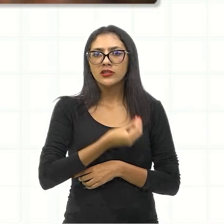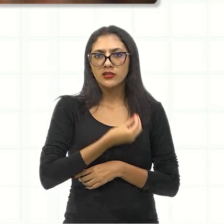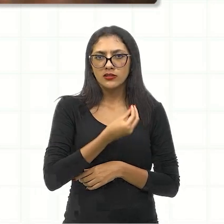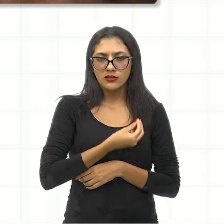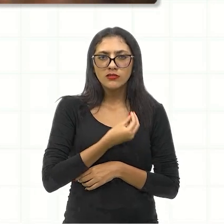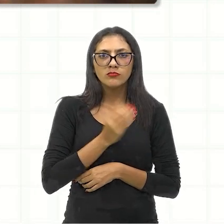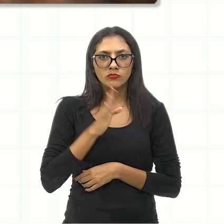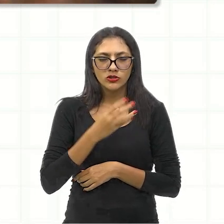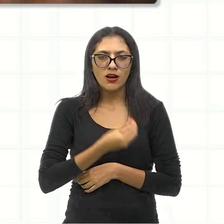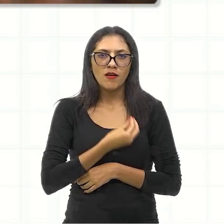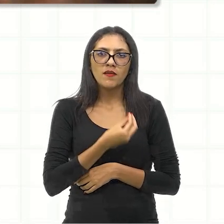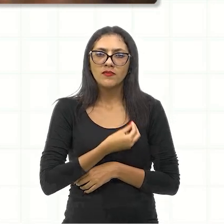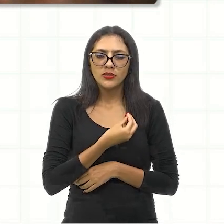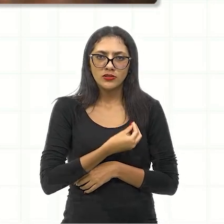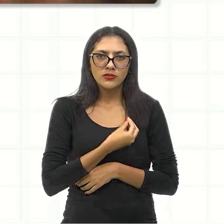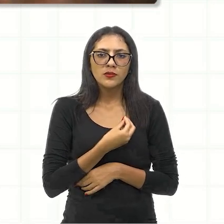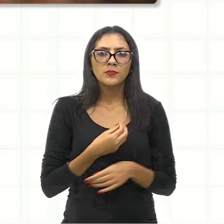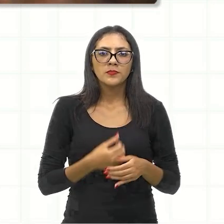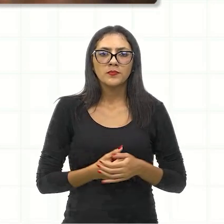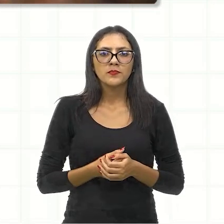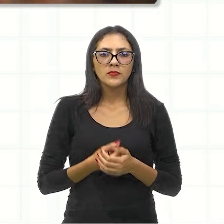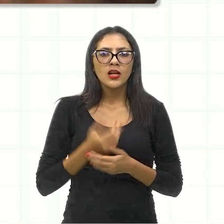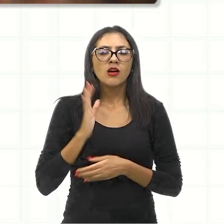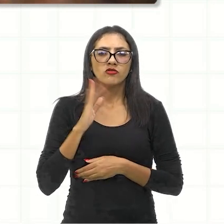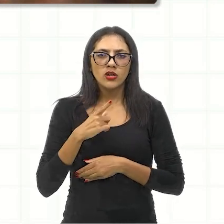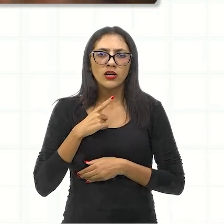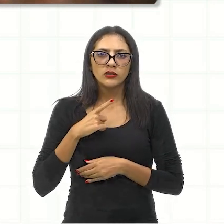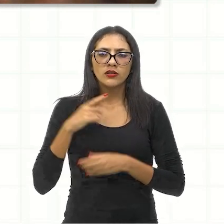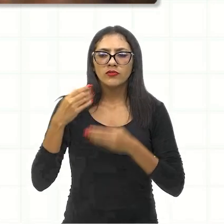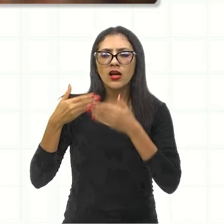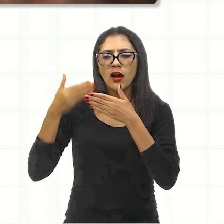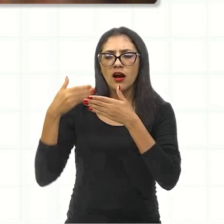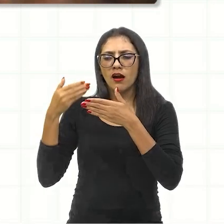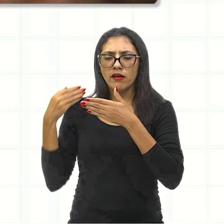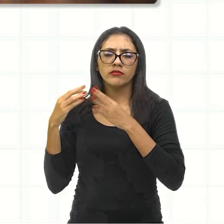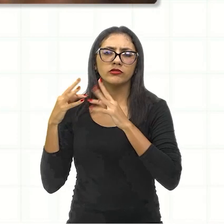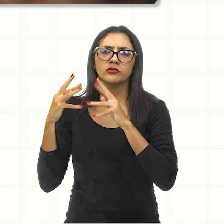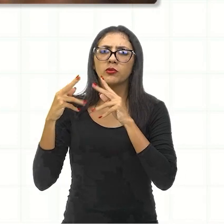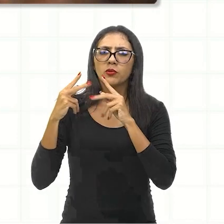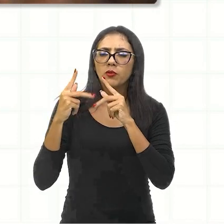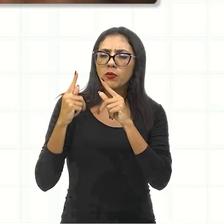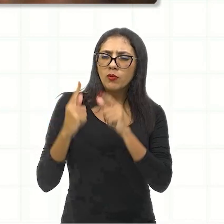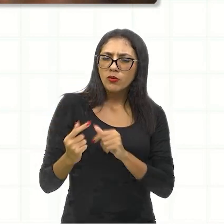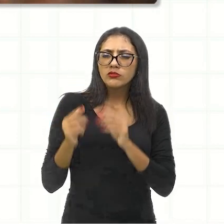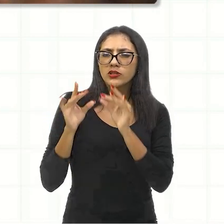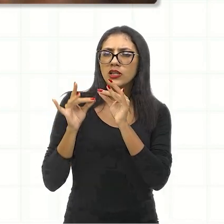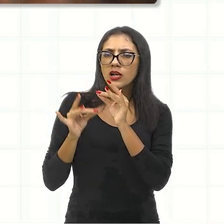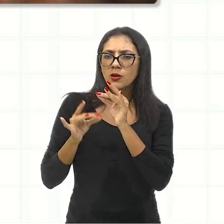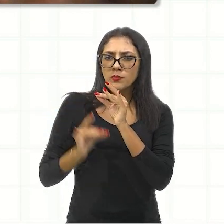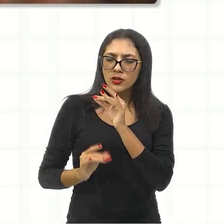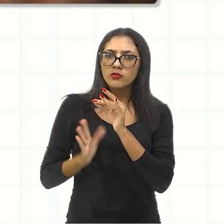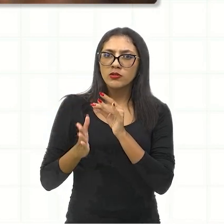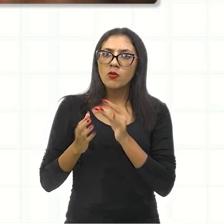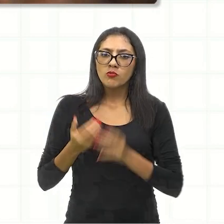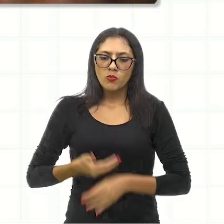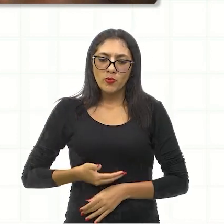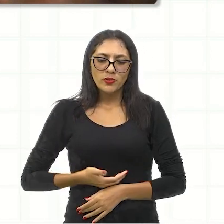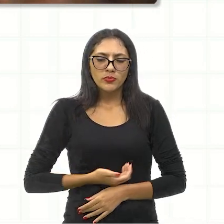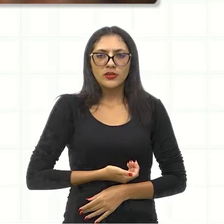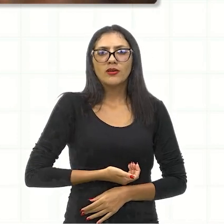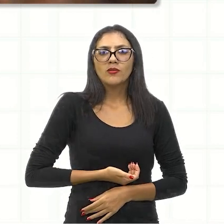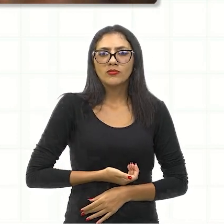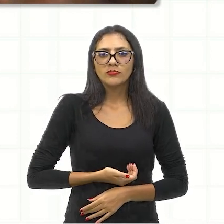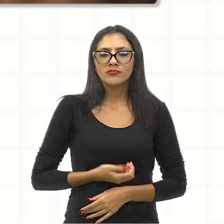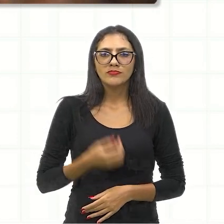desses gametas, a fecundação, a fertilização, né? E a gente já tem ali o embrião sendo formado.